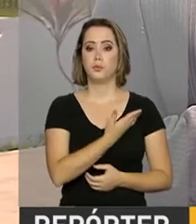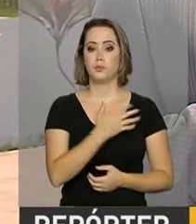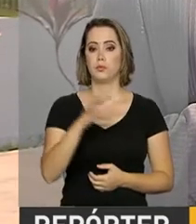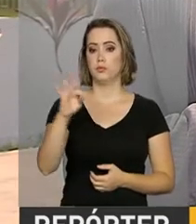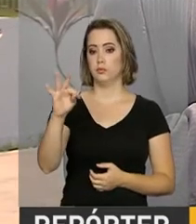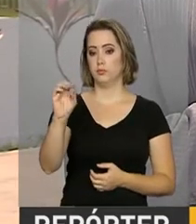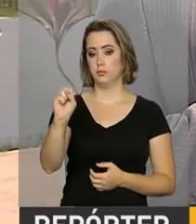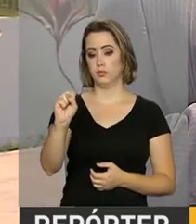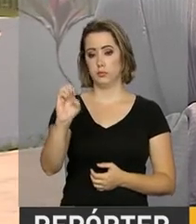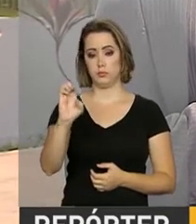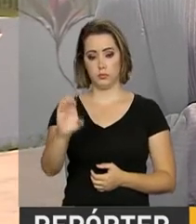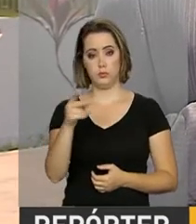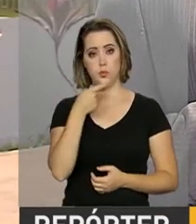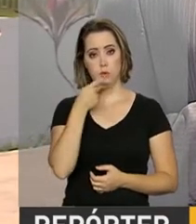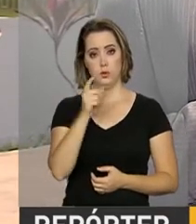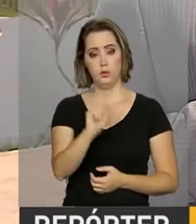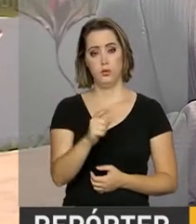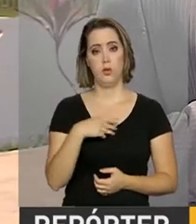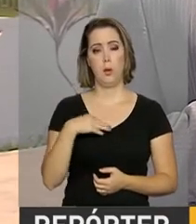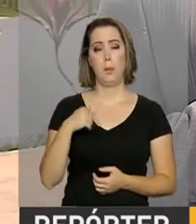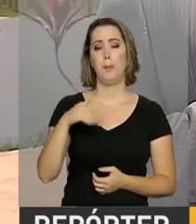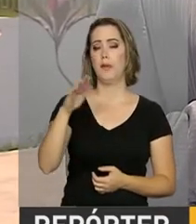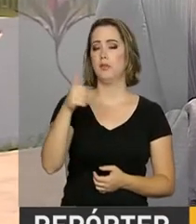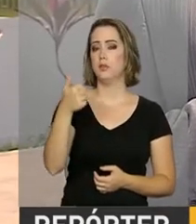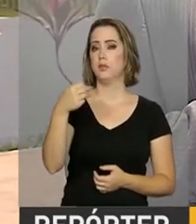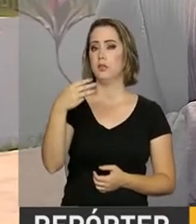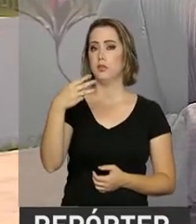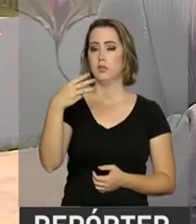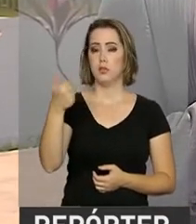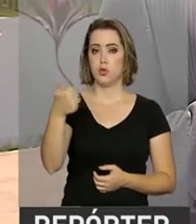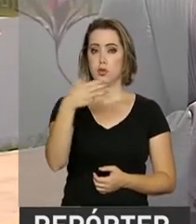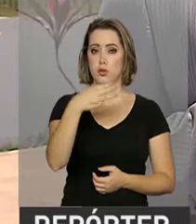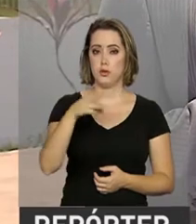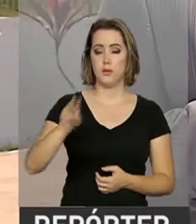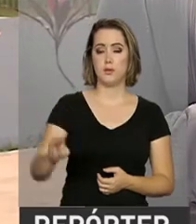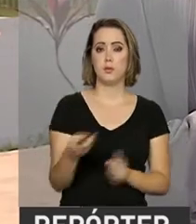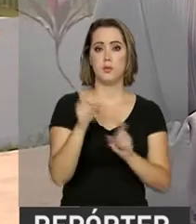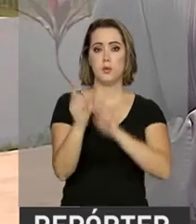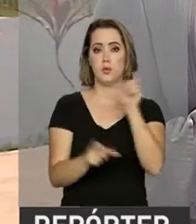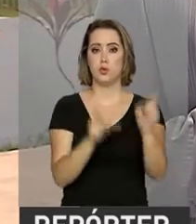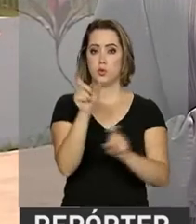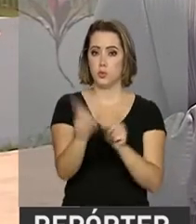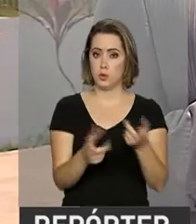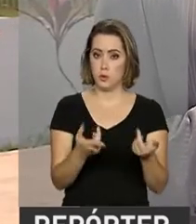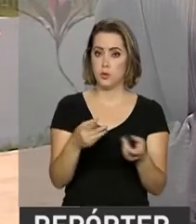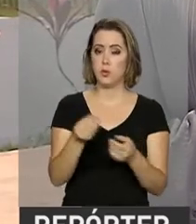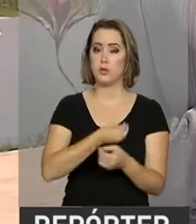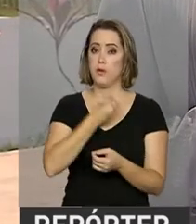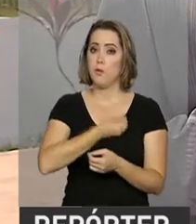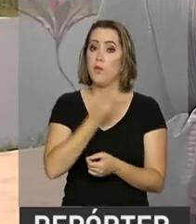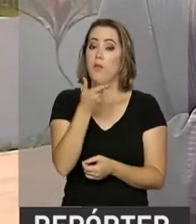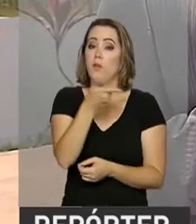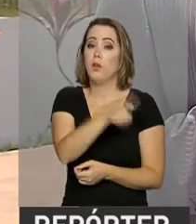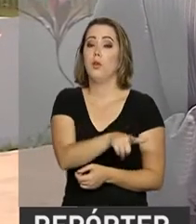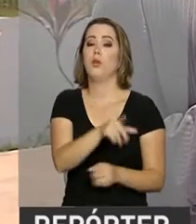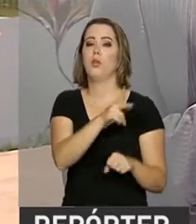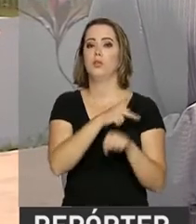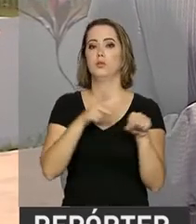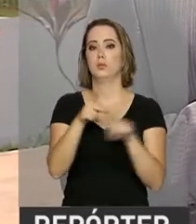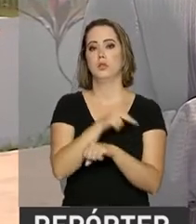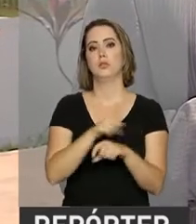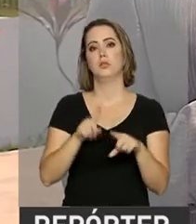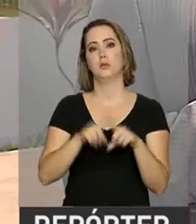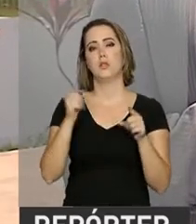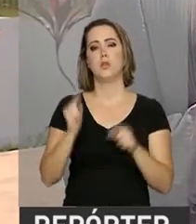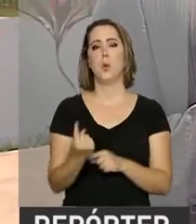3 milhões de brasileiros que vivem fora do país, estima-se que pelo menos 1,5 milhão poderia participar das